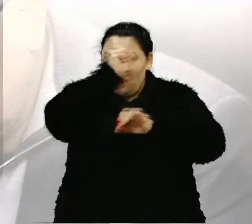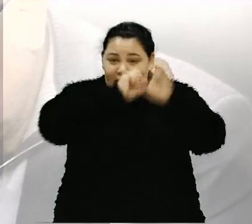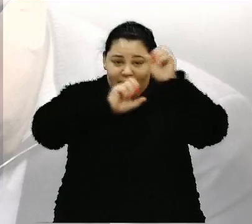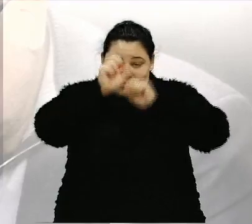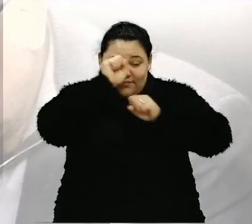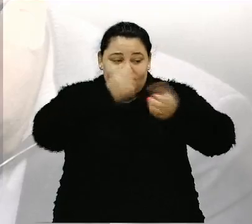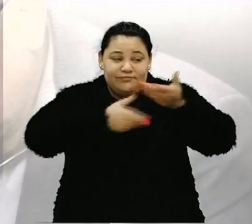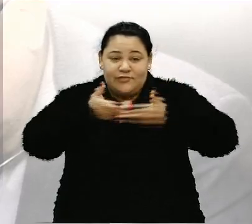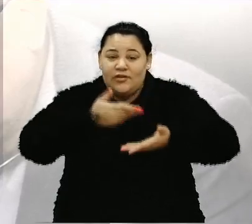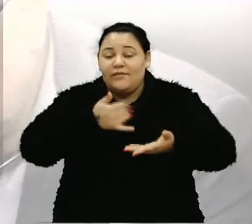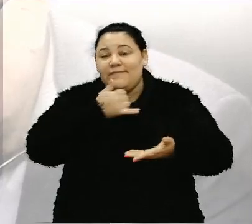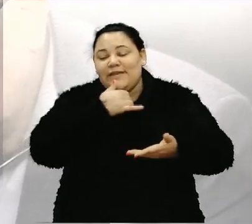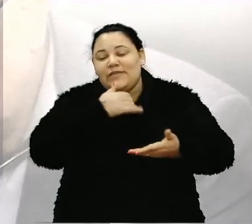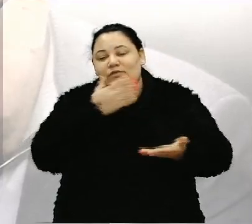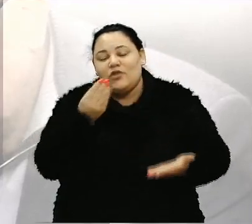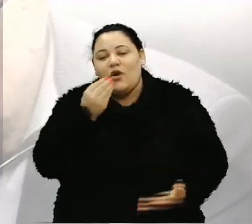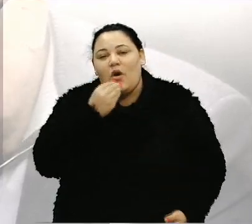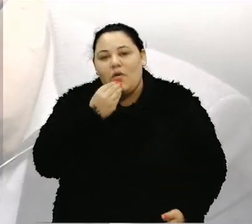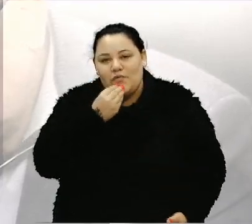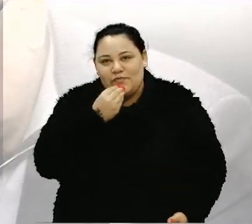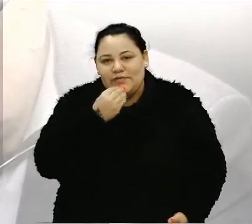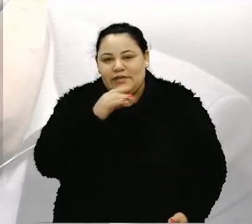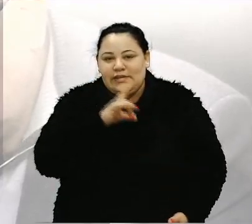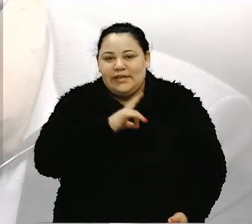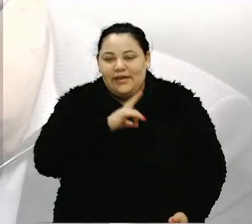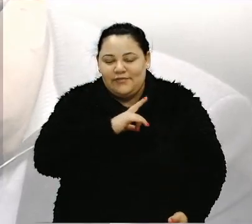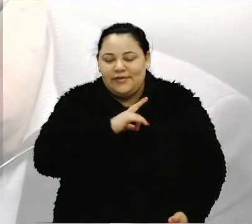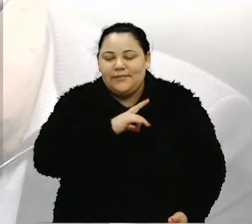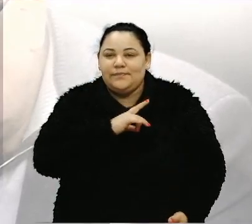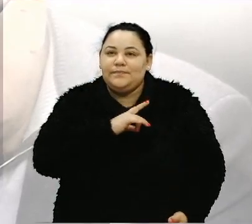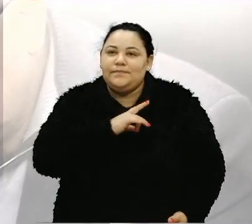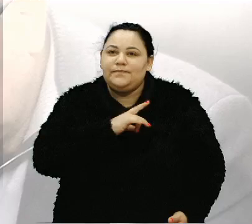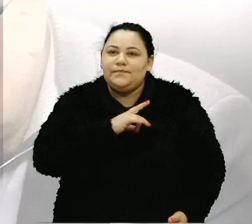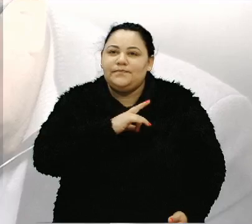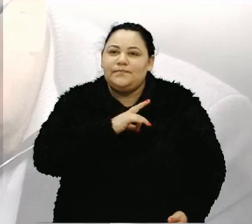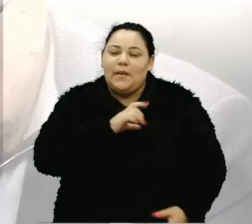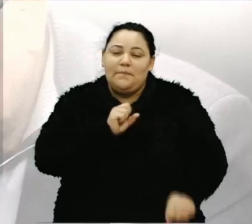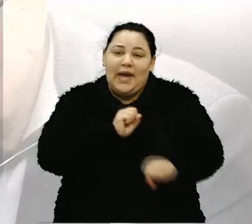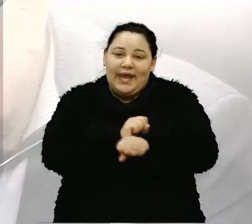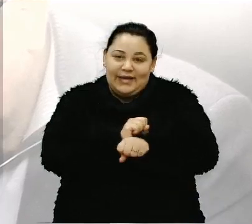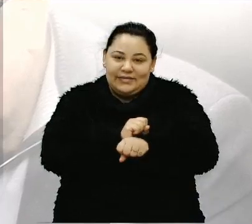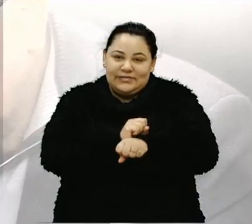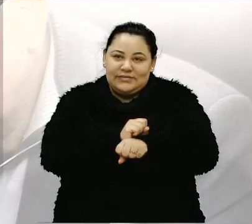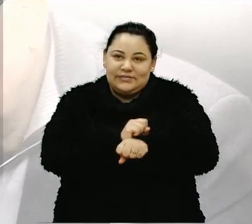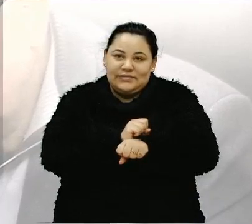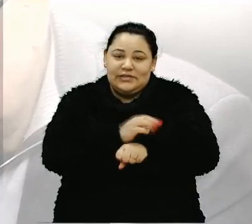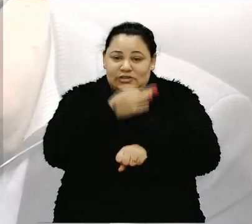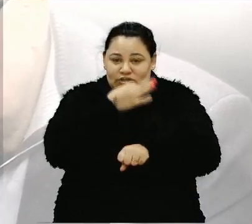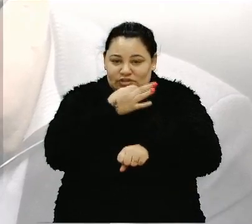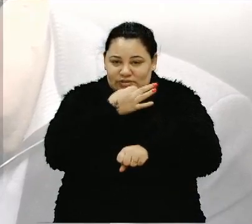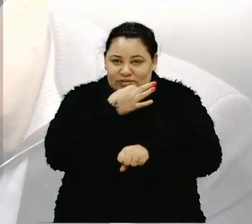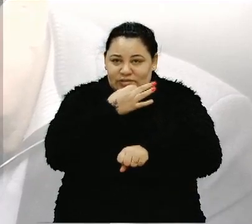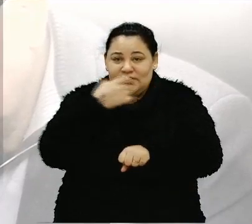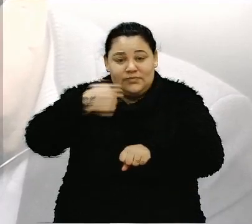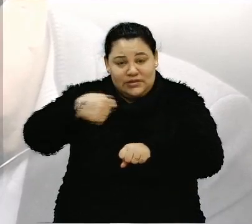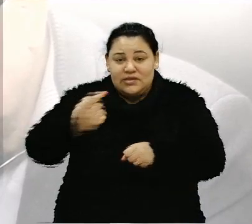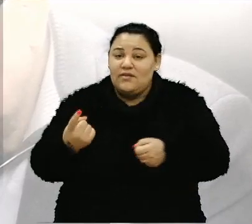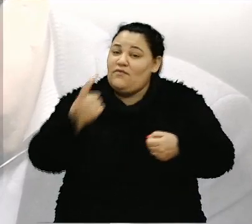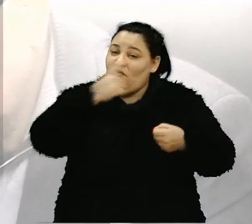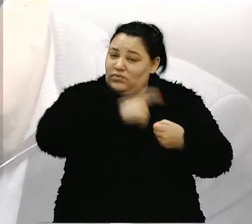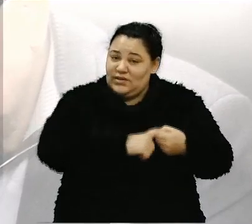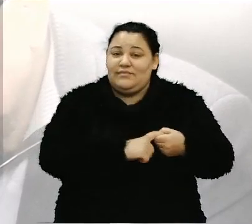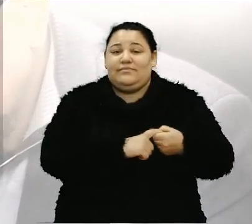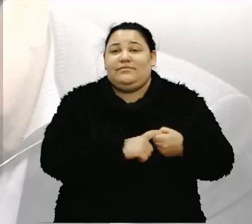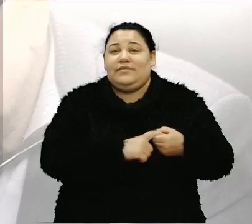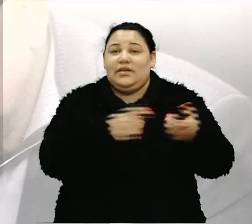Infelizmente, né, houve um rompimento da cidade de Caxias do Sul com a rede Mercocidades, e isso precisa ser retomado de